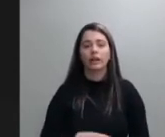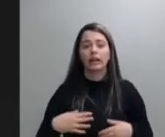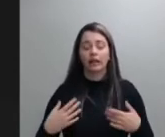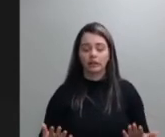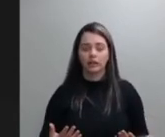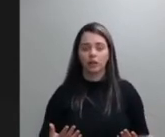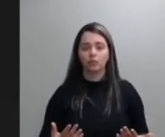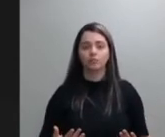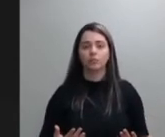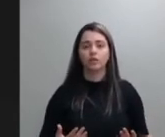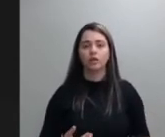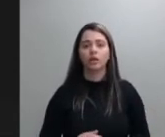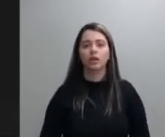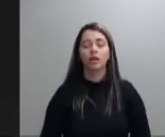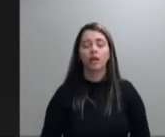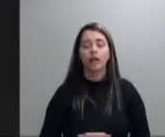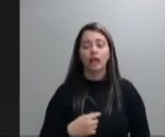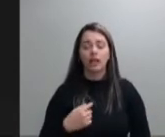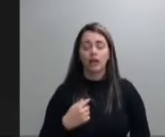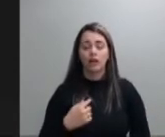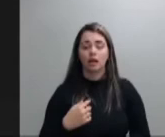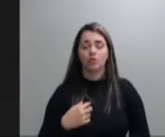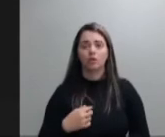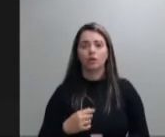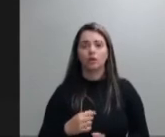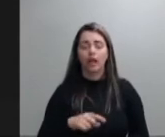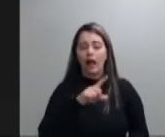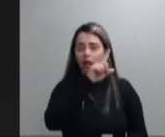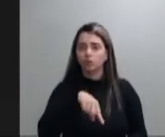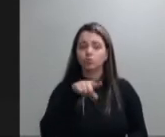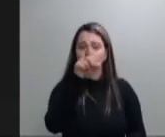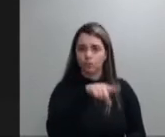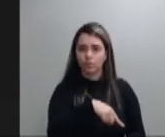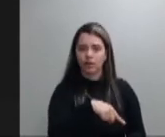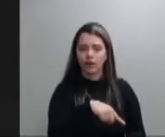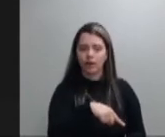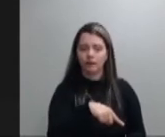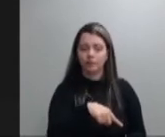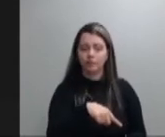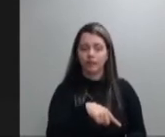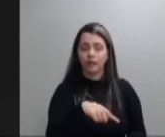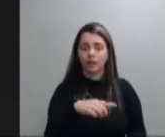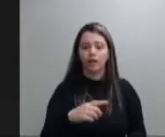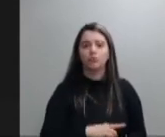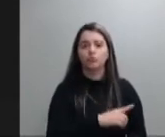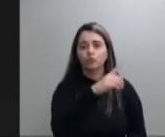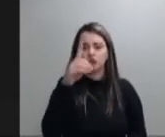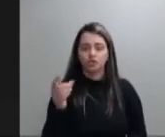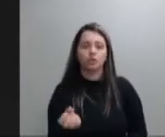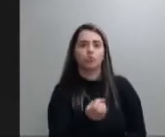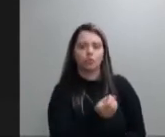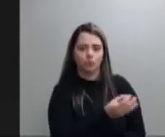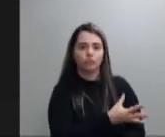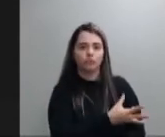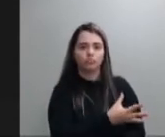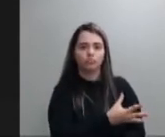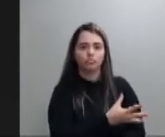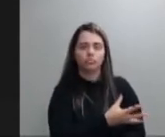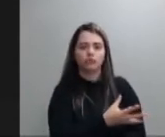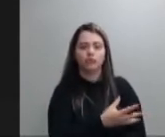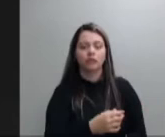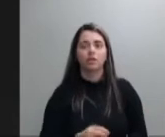recurso e conserva ordem para anular apenas quanto a data limite para a entrega dos títulos a